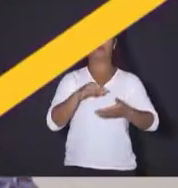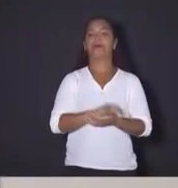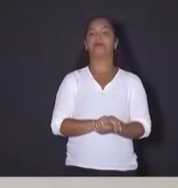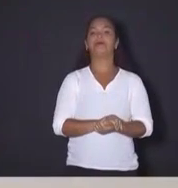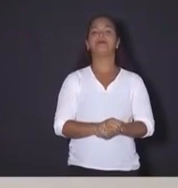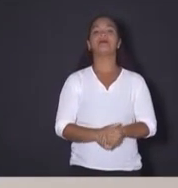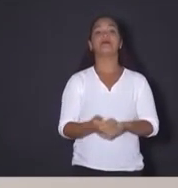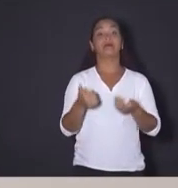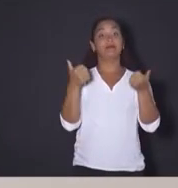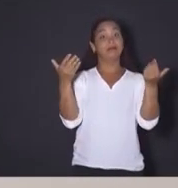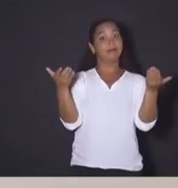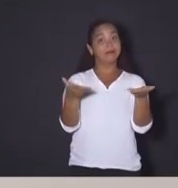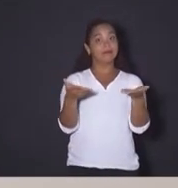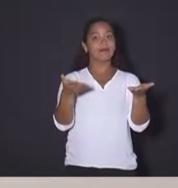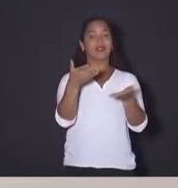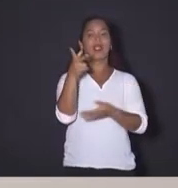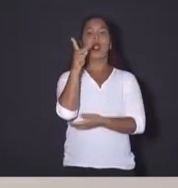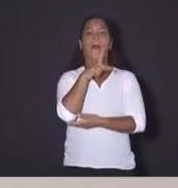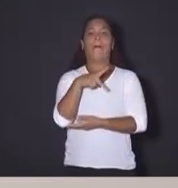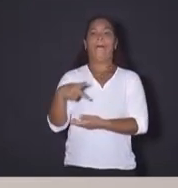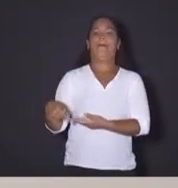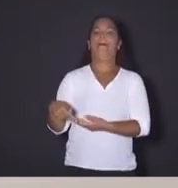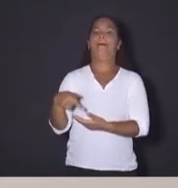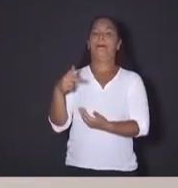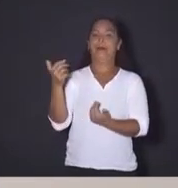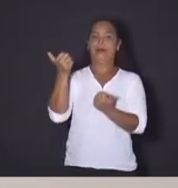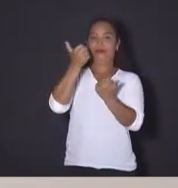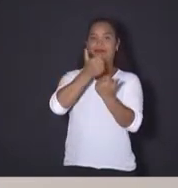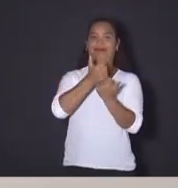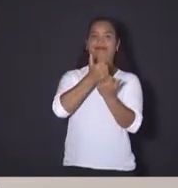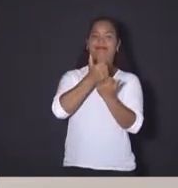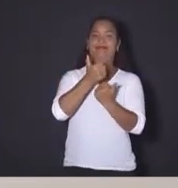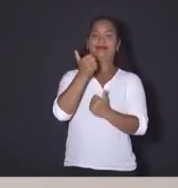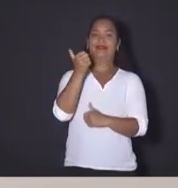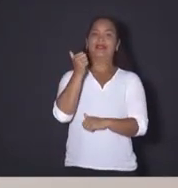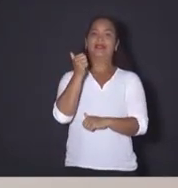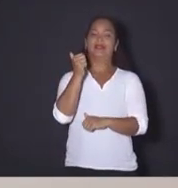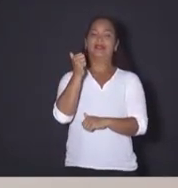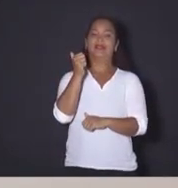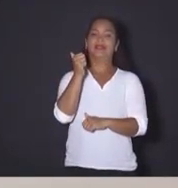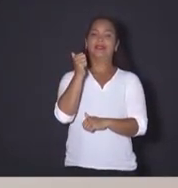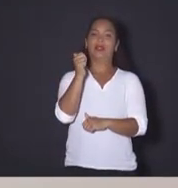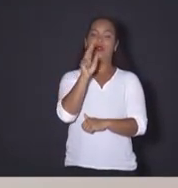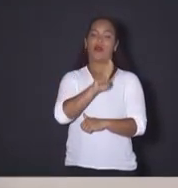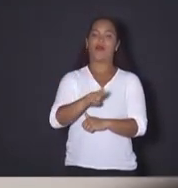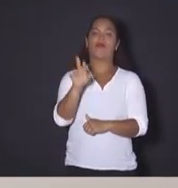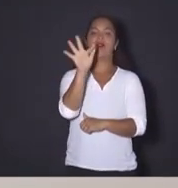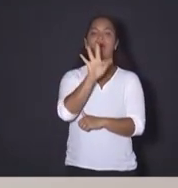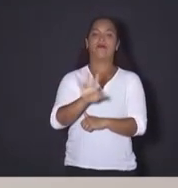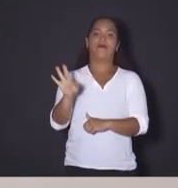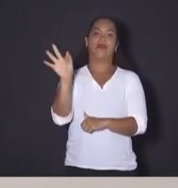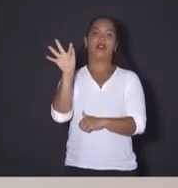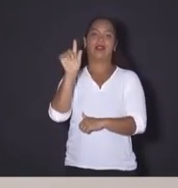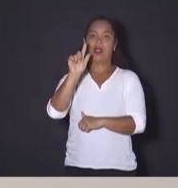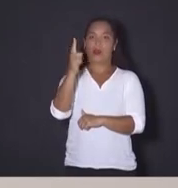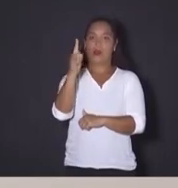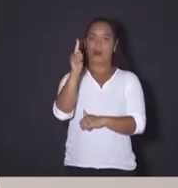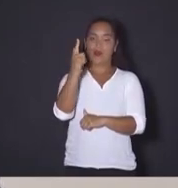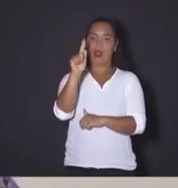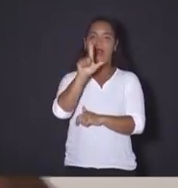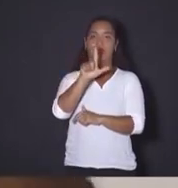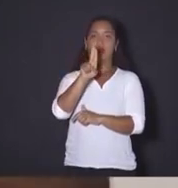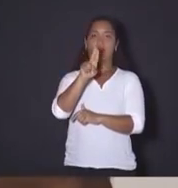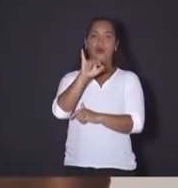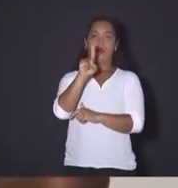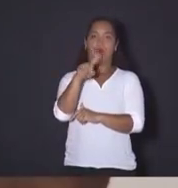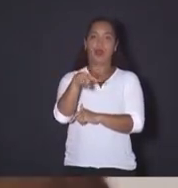vamos receber agora o professor titular e emérito da universidade federal de goiás luiz dourado que traz